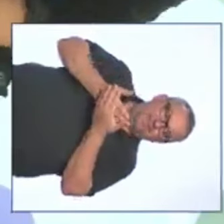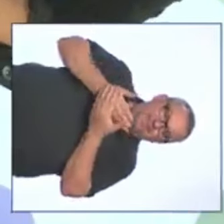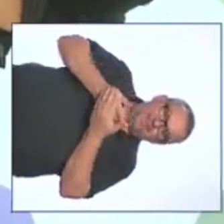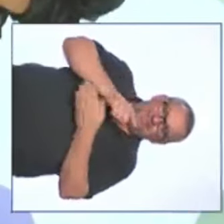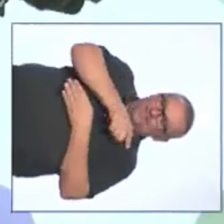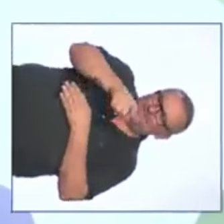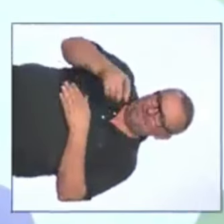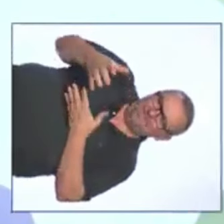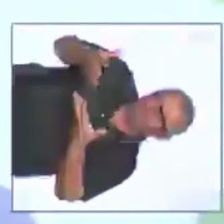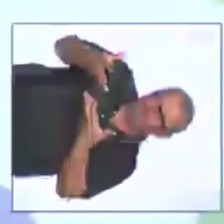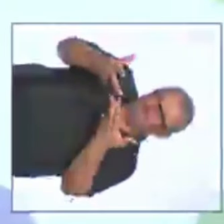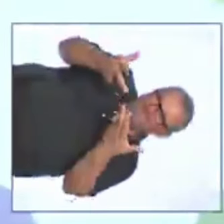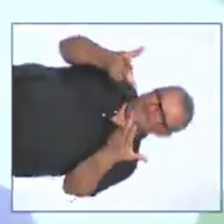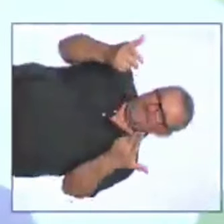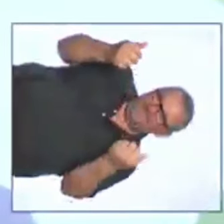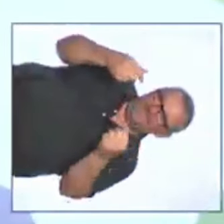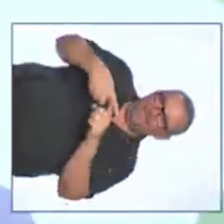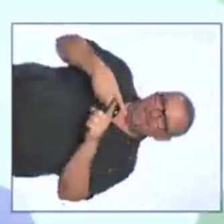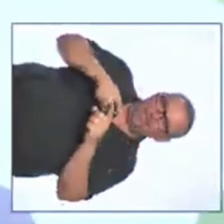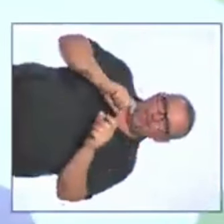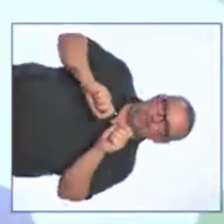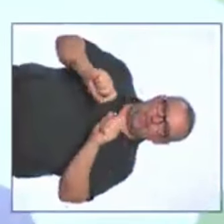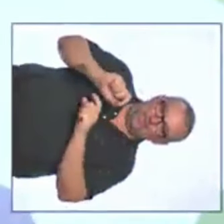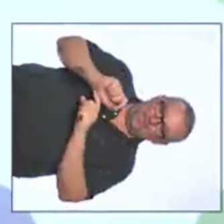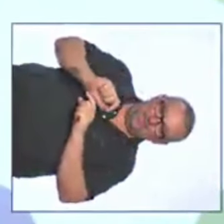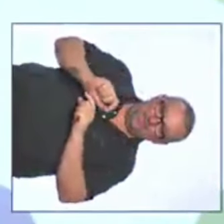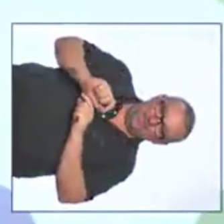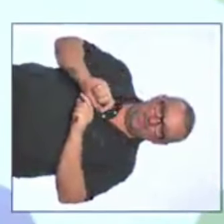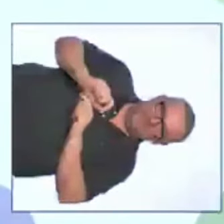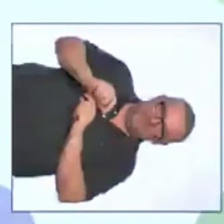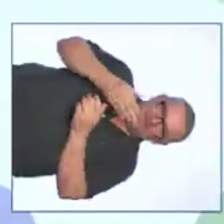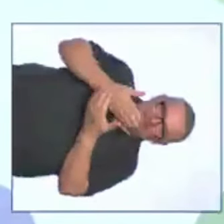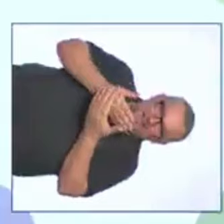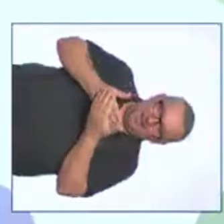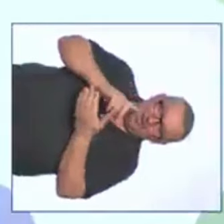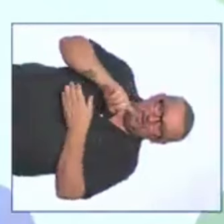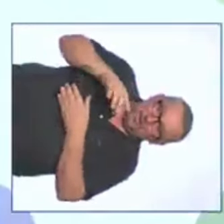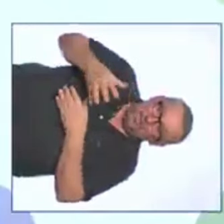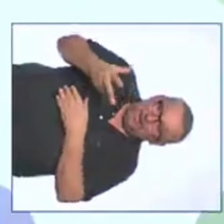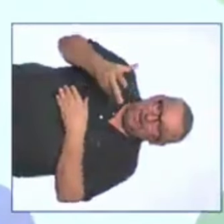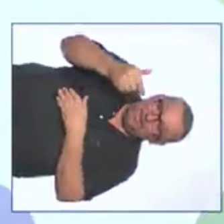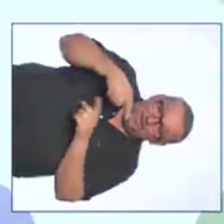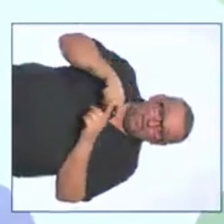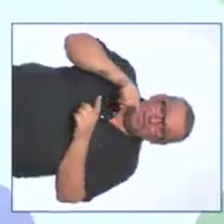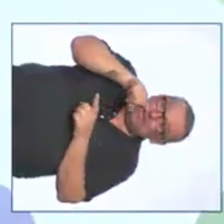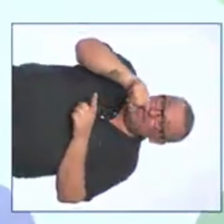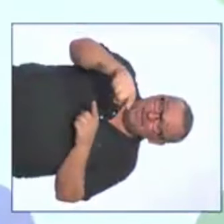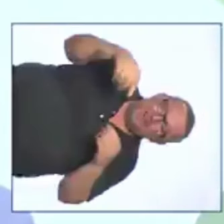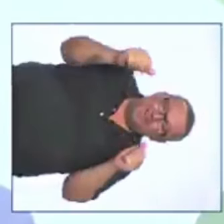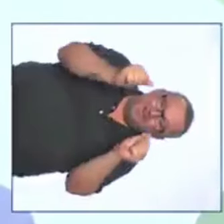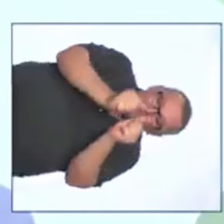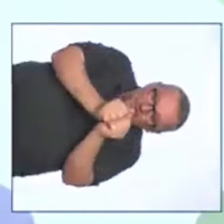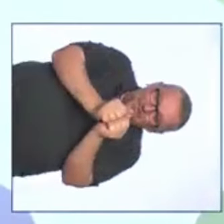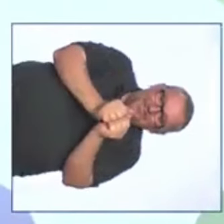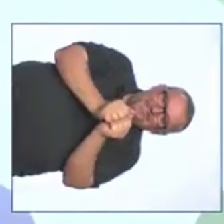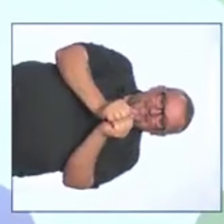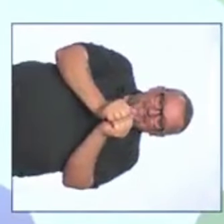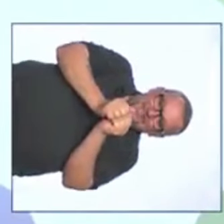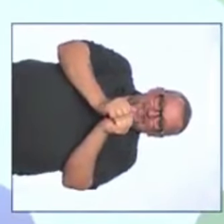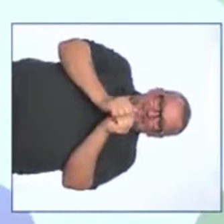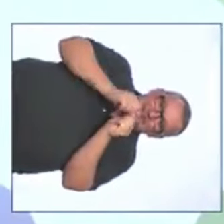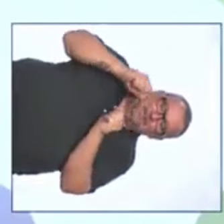maravilhosas entendeu porque a questão é a aula só é maravilhosa porque vocês fazem parte dela entendeu se